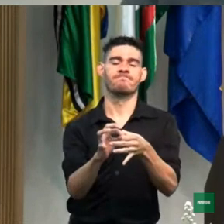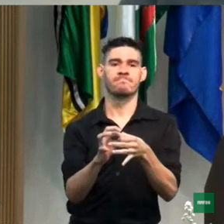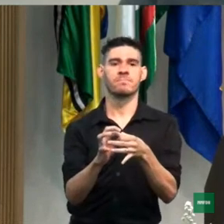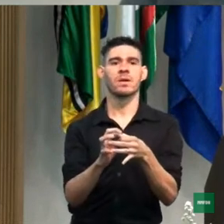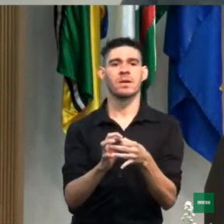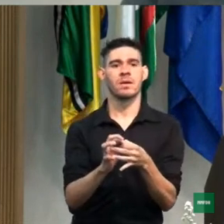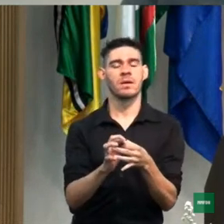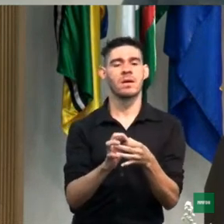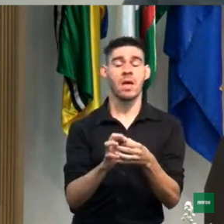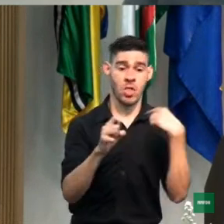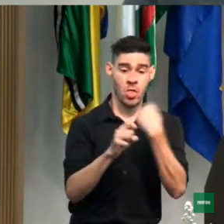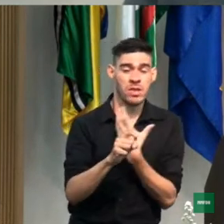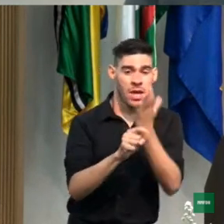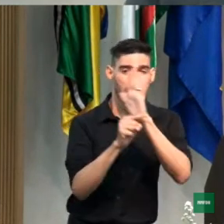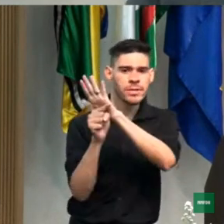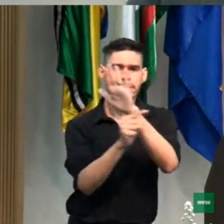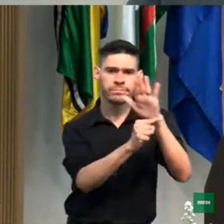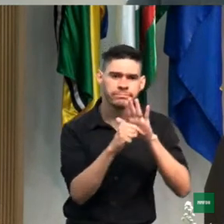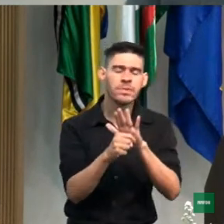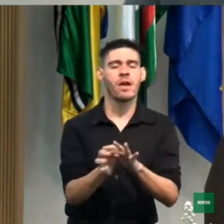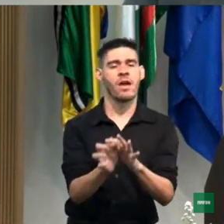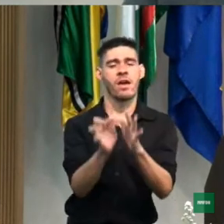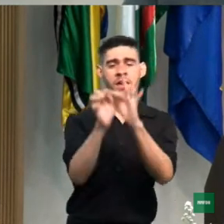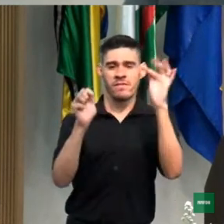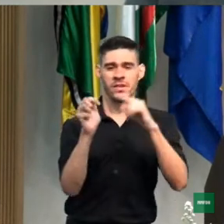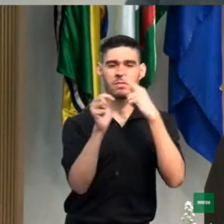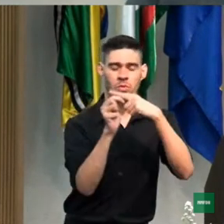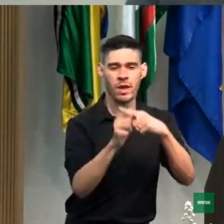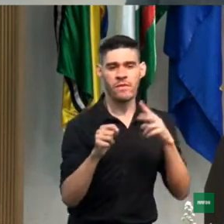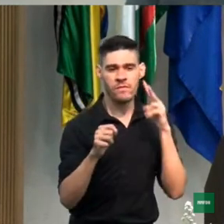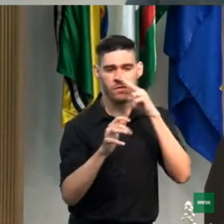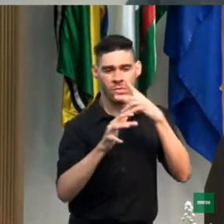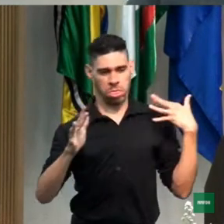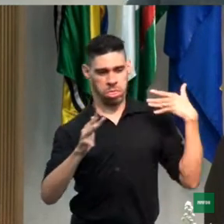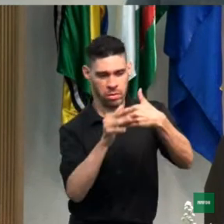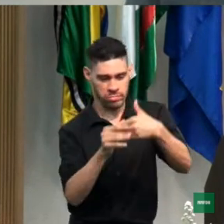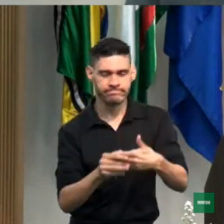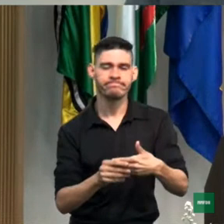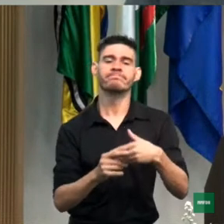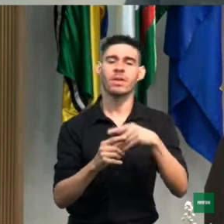Estamos felizes por tudo que nós vimos aqui, o que nós vimos da Tox Família,